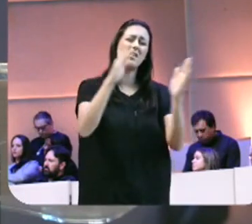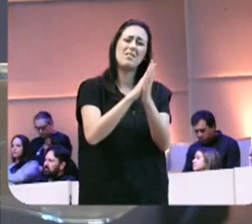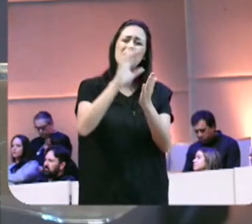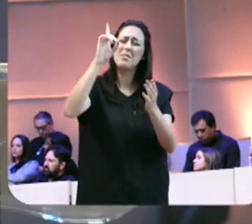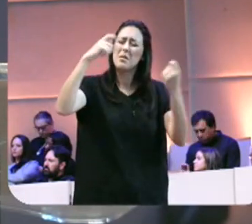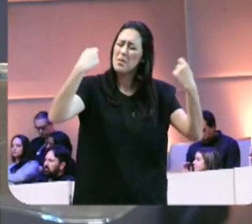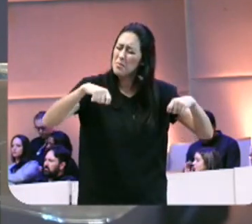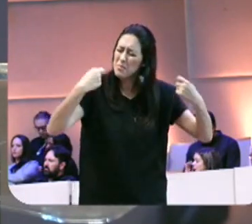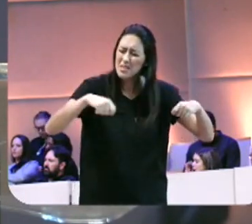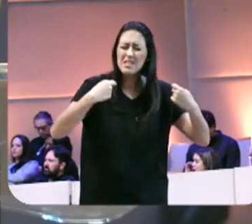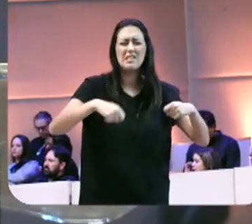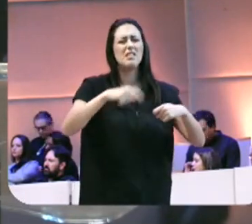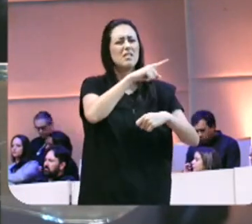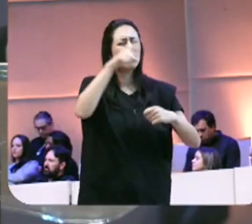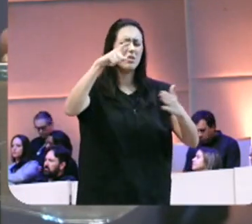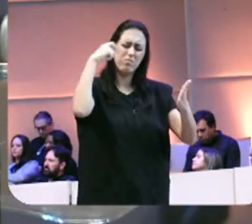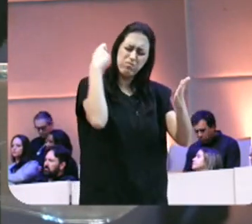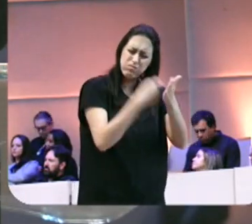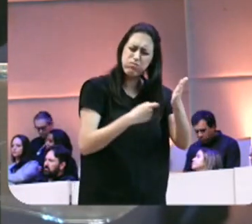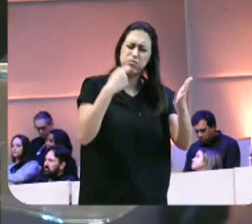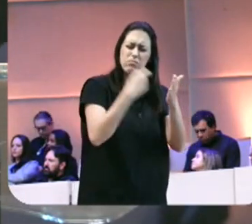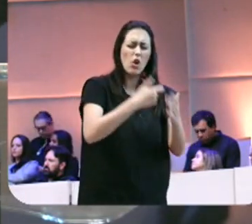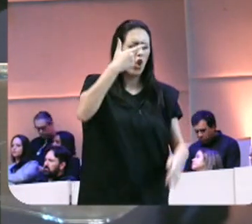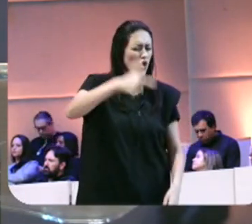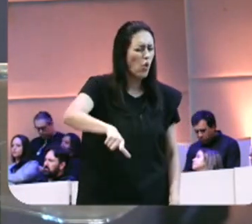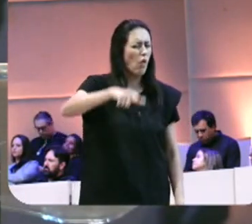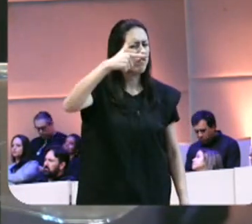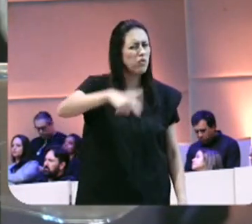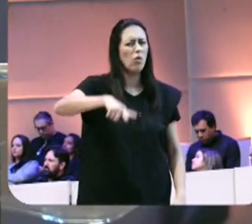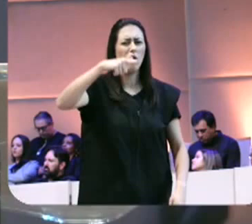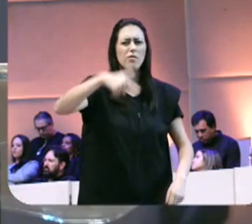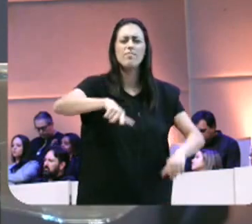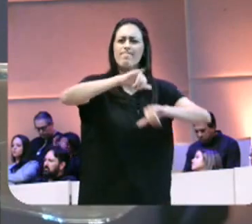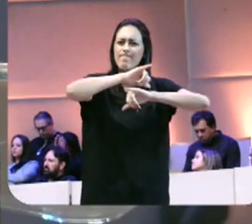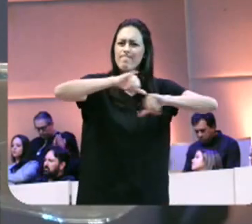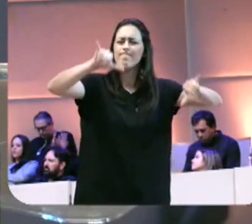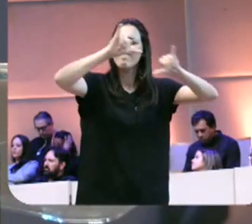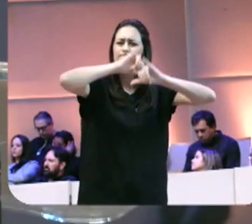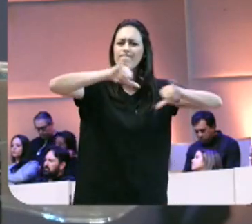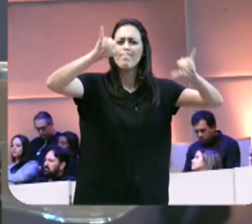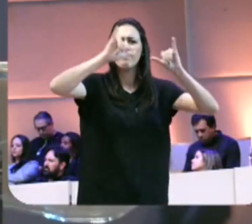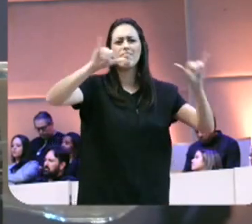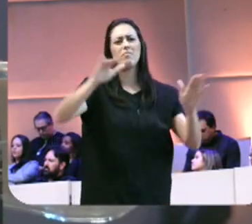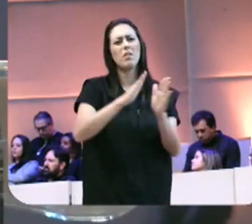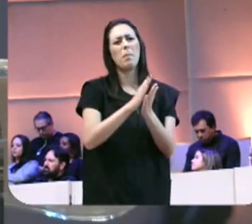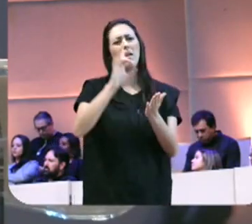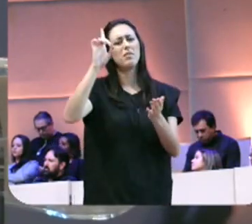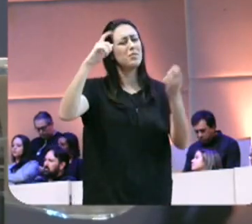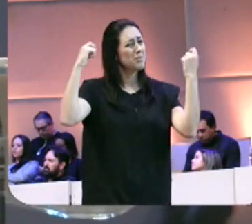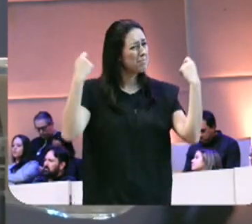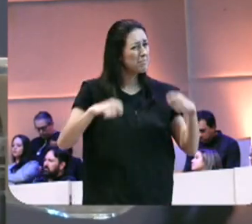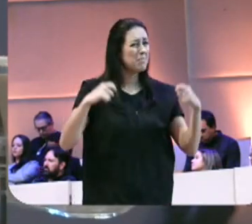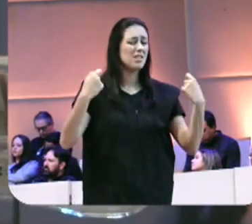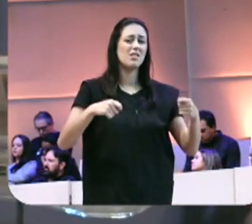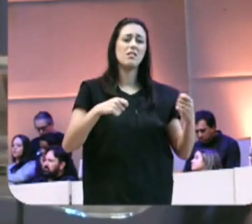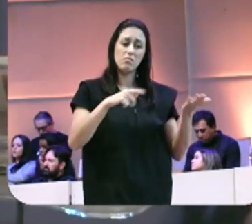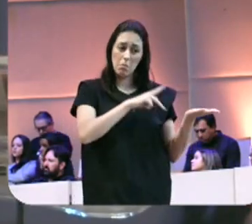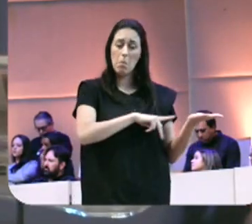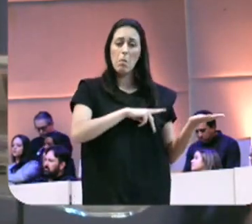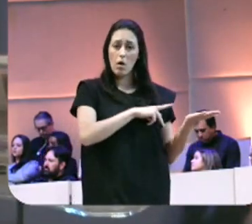fora de tempo, insista, exorte com toda a paciência e com toda a doutrina. Essa é a palavra do apóstolo